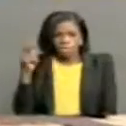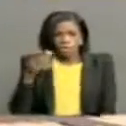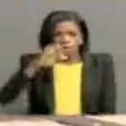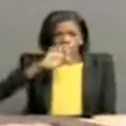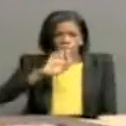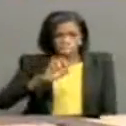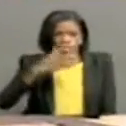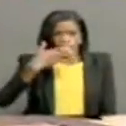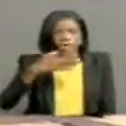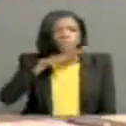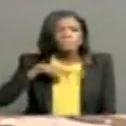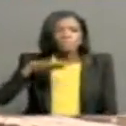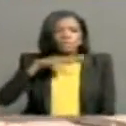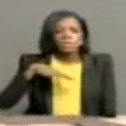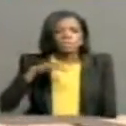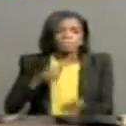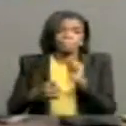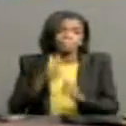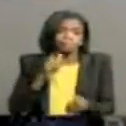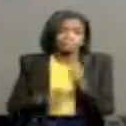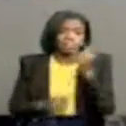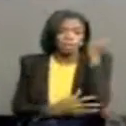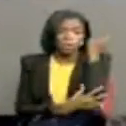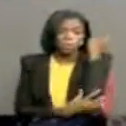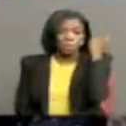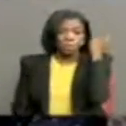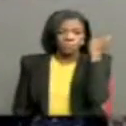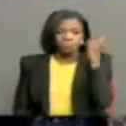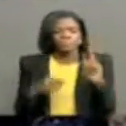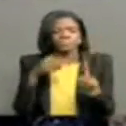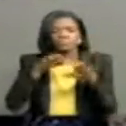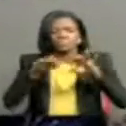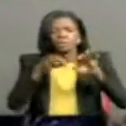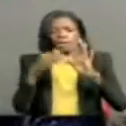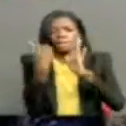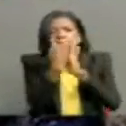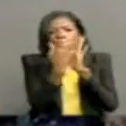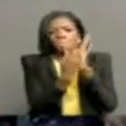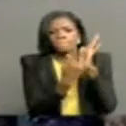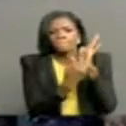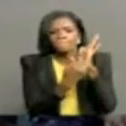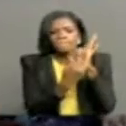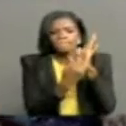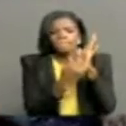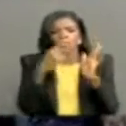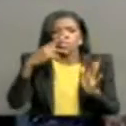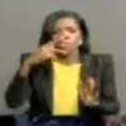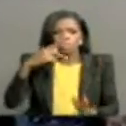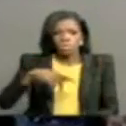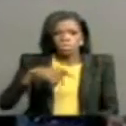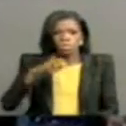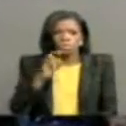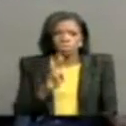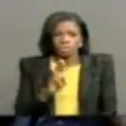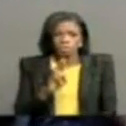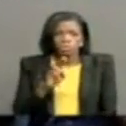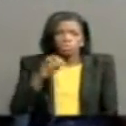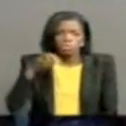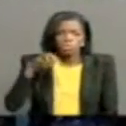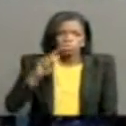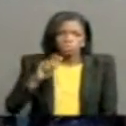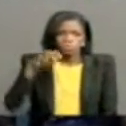26.087 famílias em situação de vulnerabilidade. O programa Quenda, enquanto programa de combate à